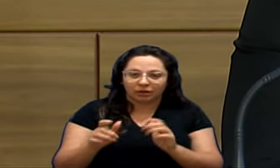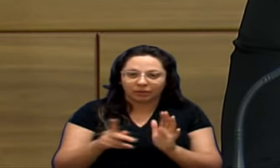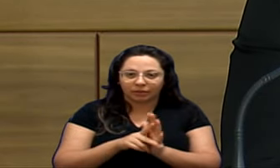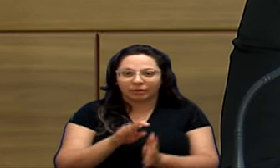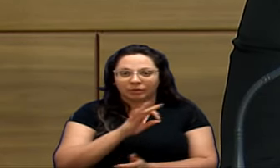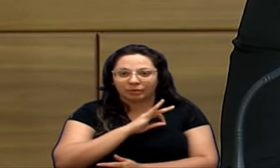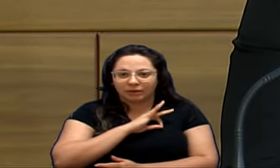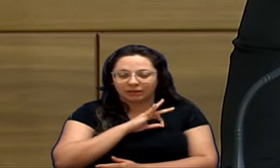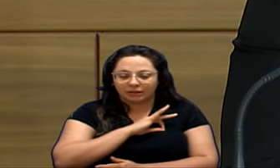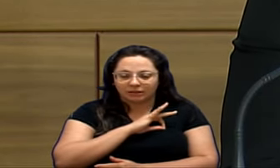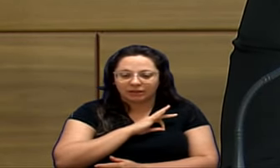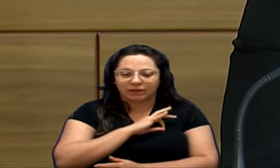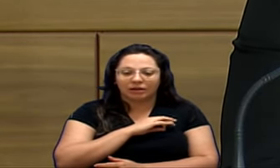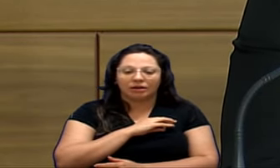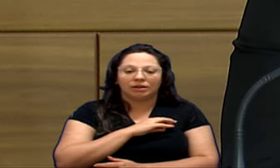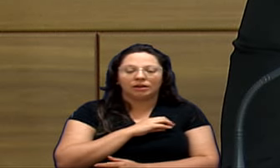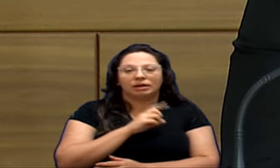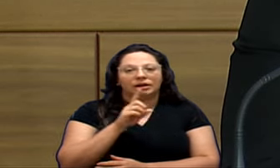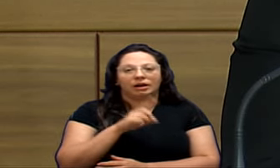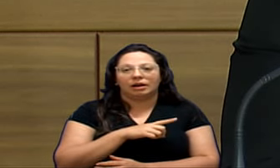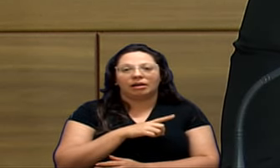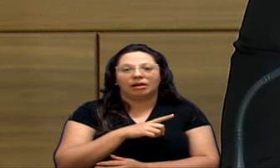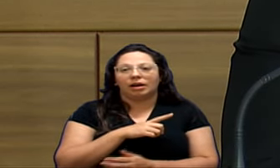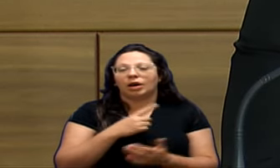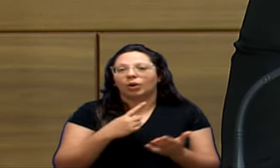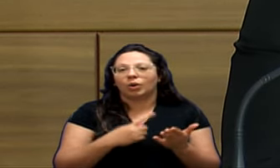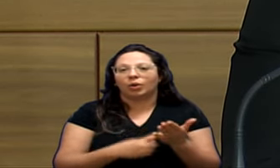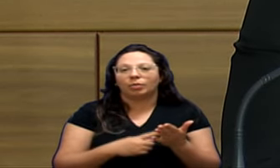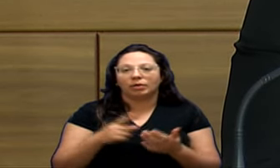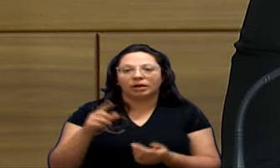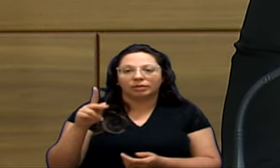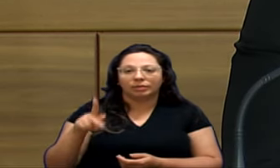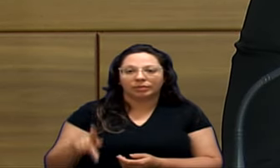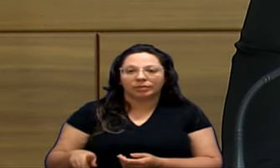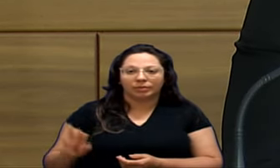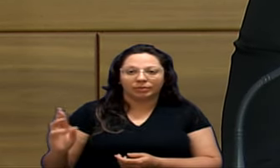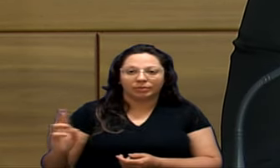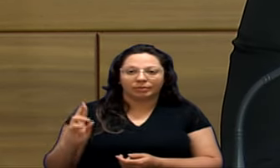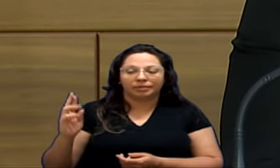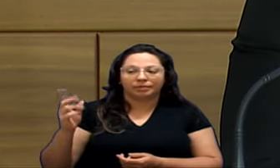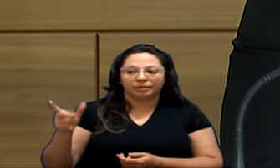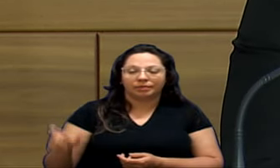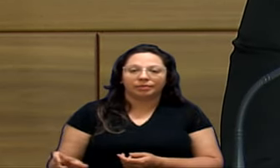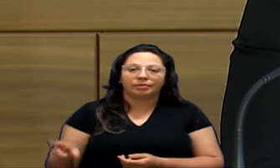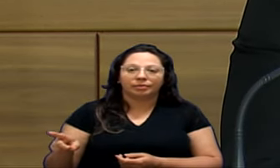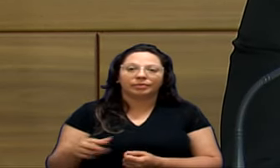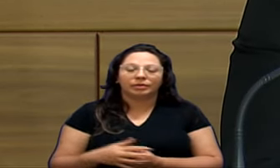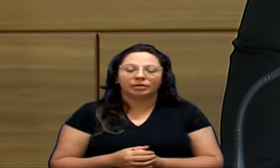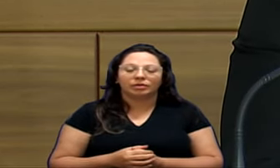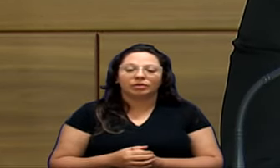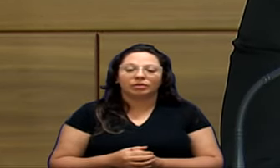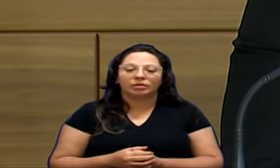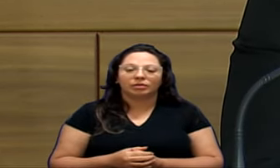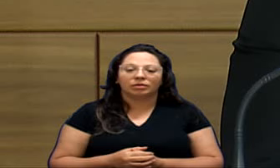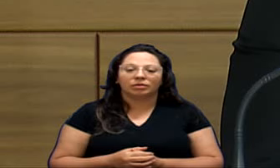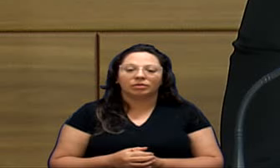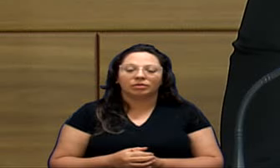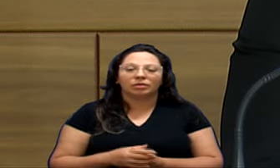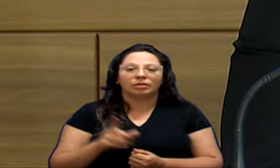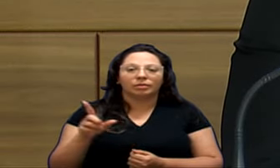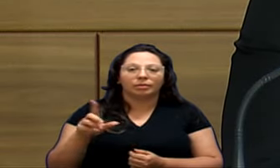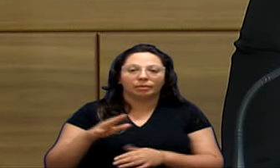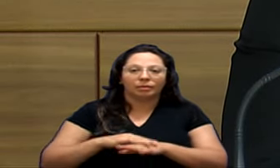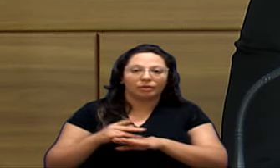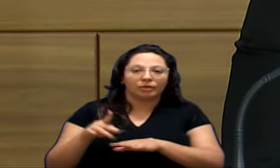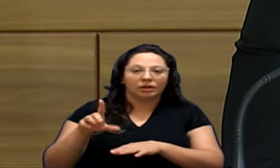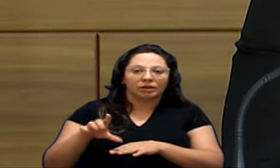municipal ela é uma determinação do prefeito do município de Sorocaba eh operacionalmente